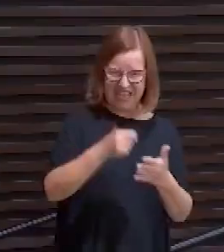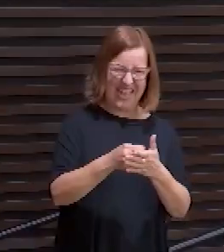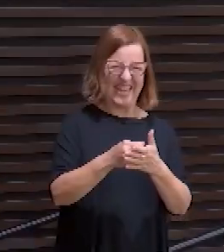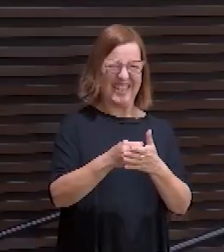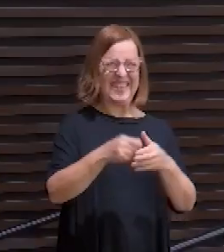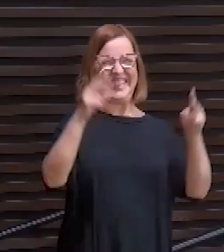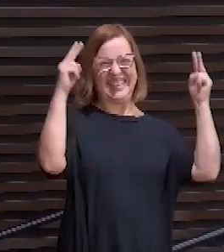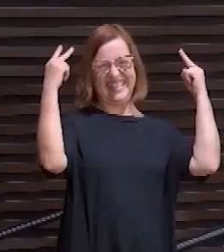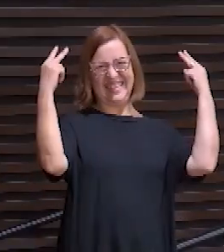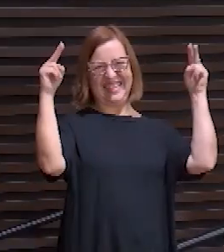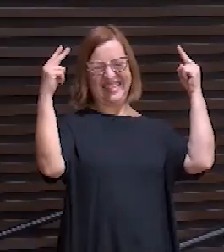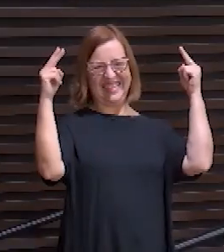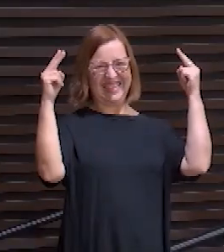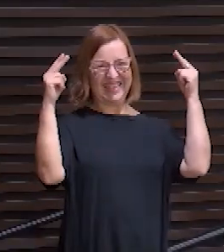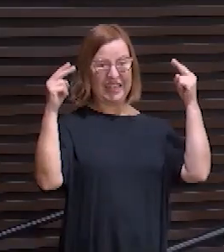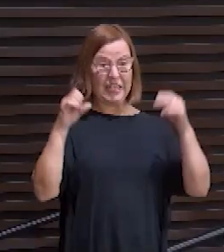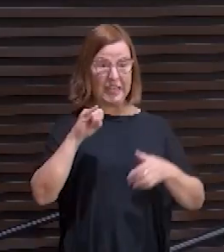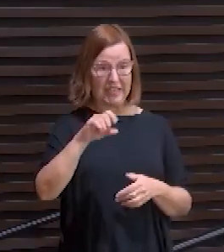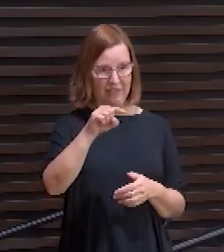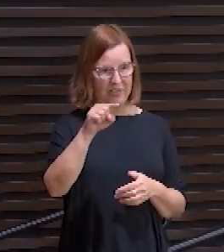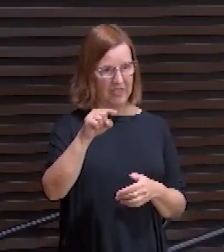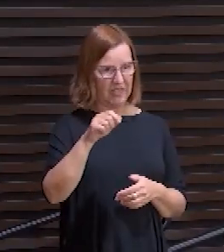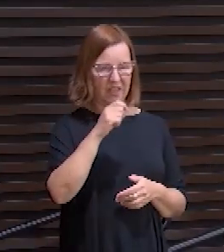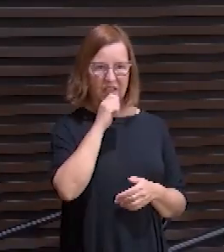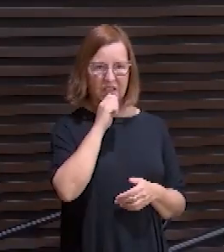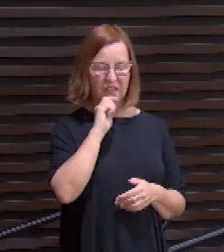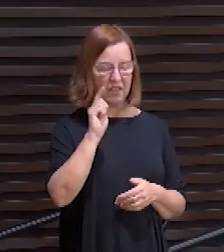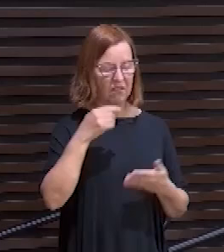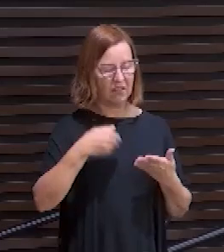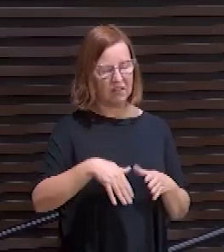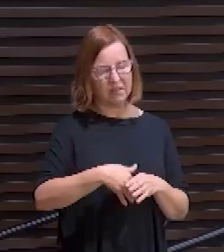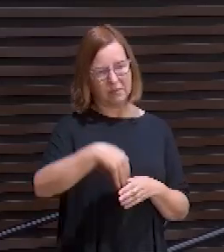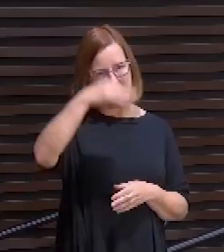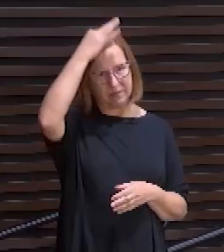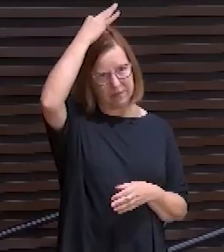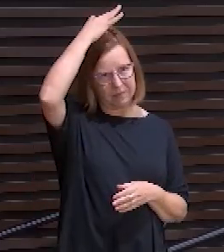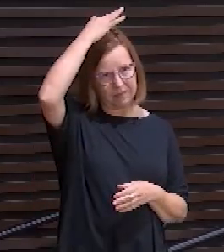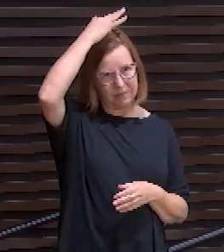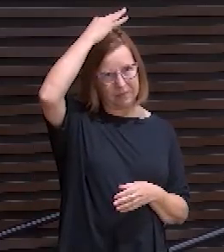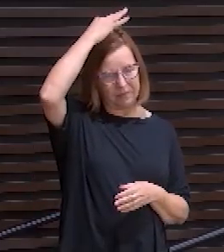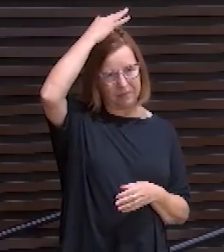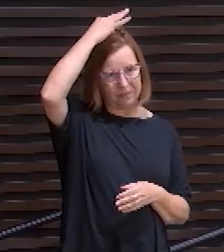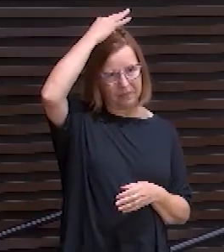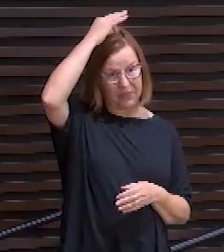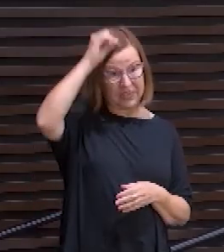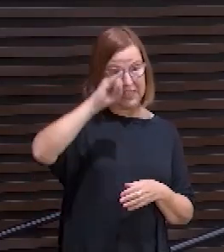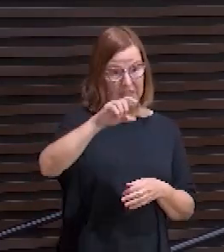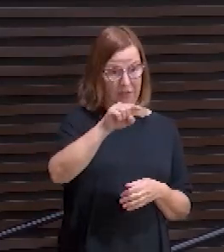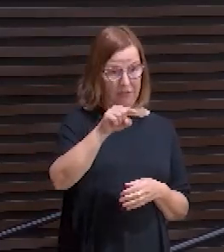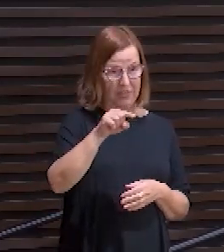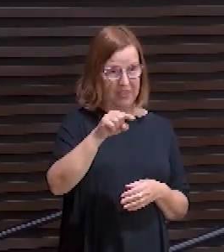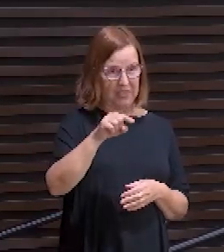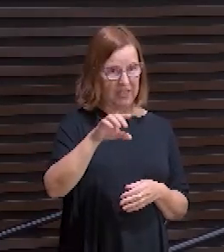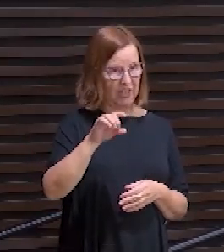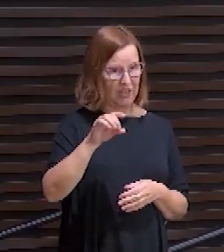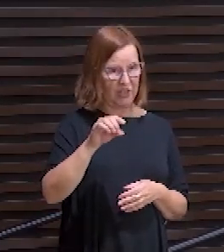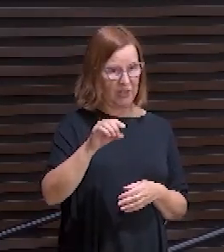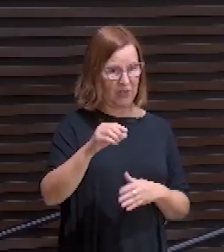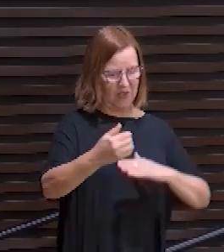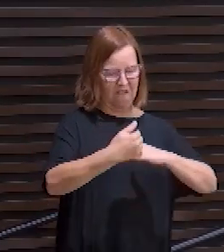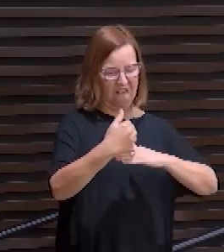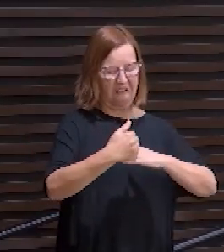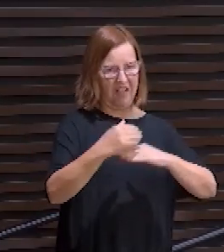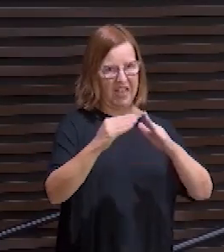vitória. Se você ainda não nasceu de novo, se você é apenas um frequentador de